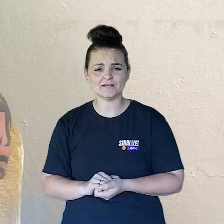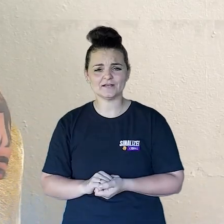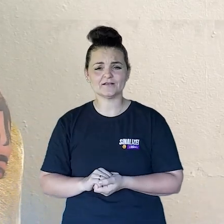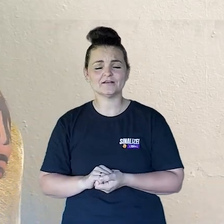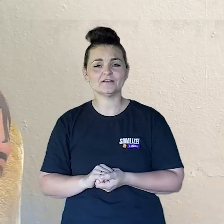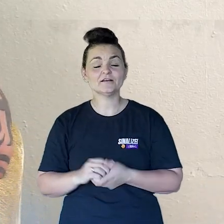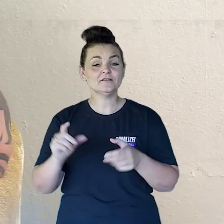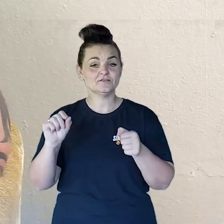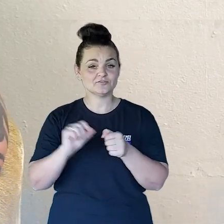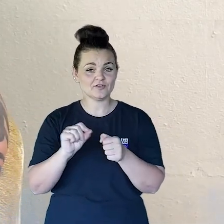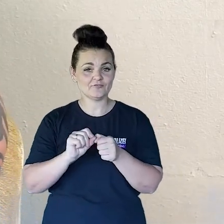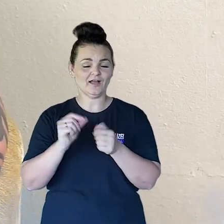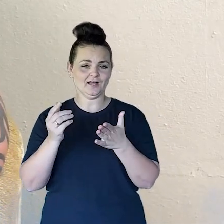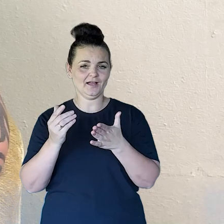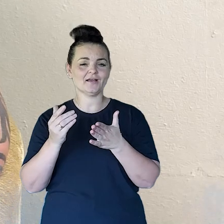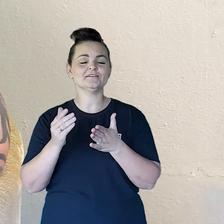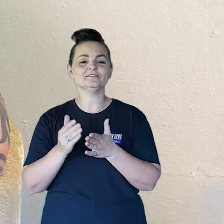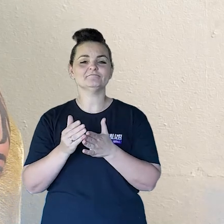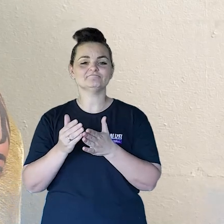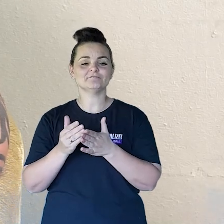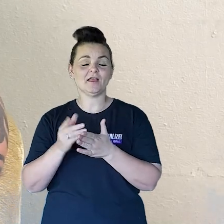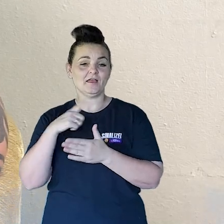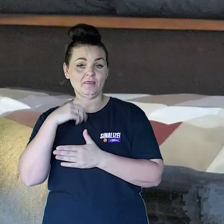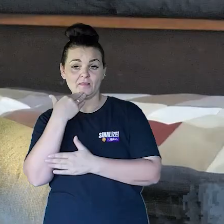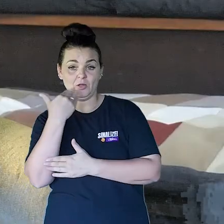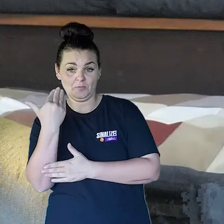acatando essa demanda e levando para discussão.